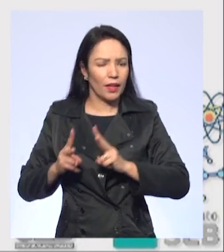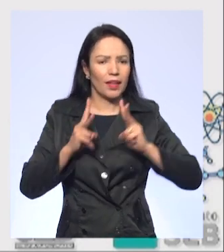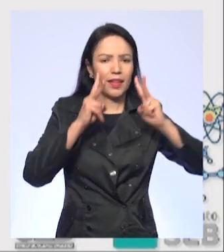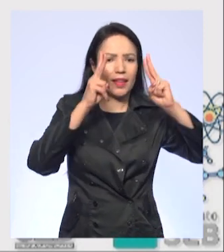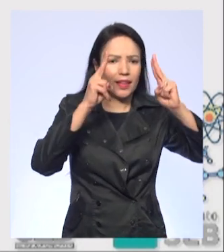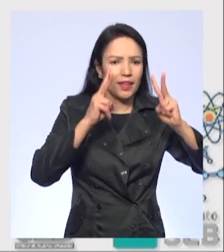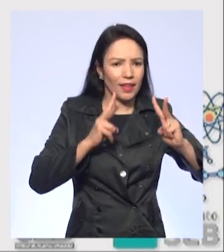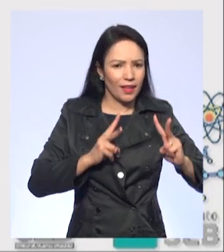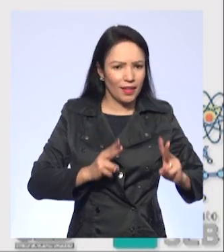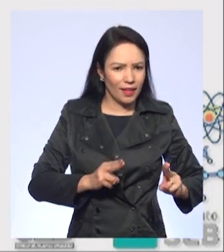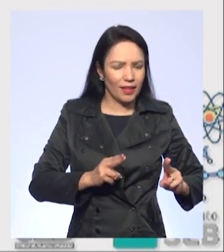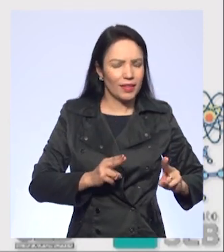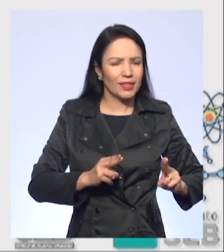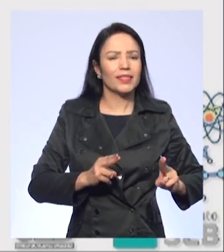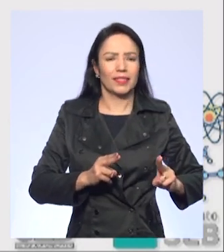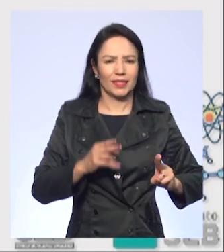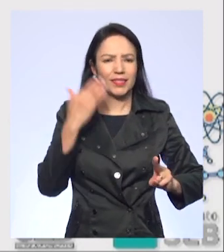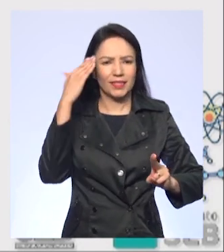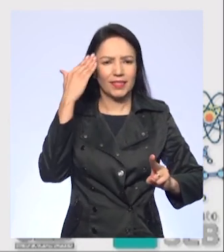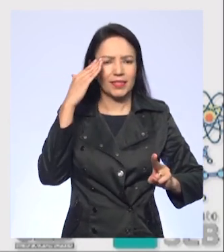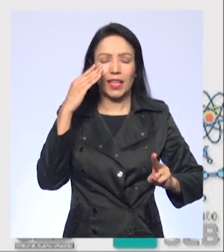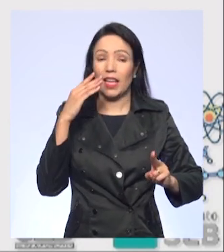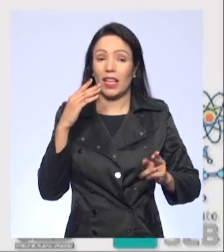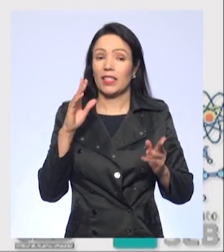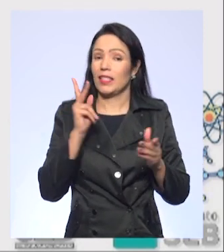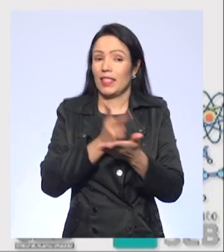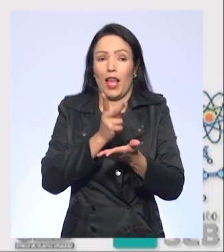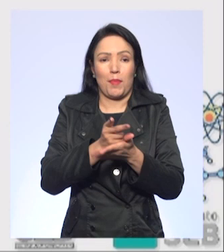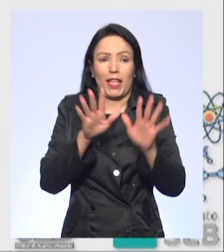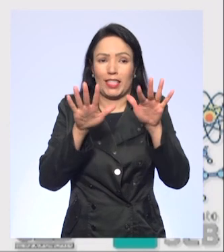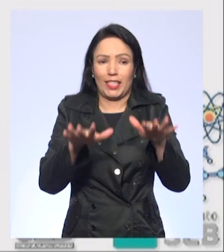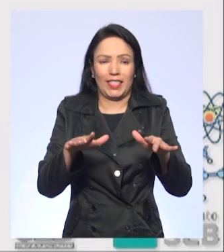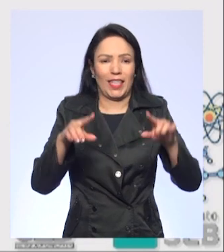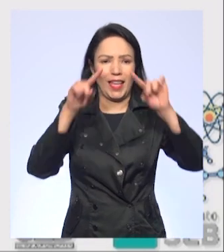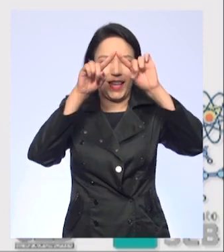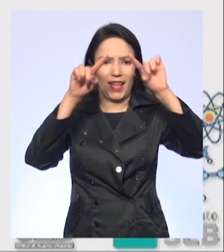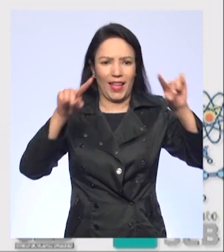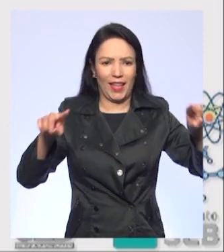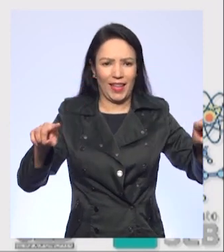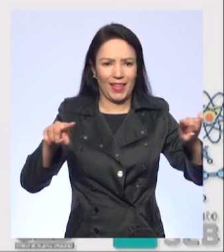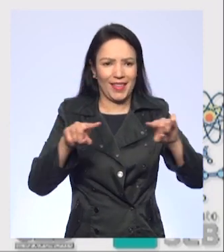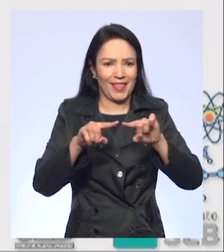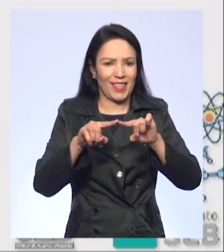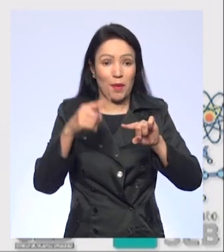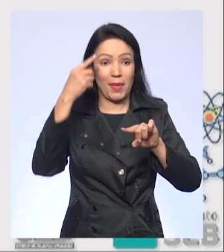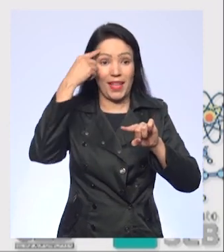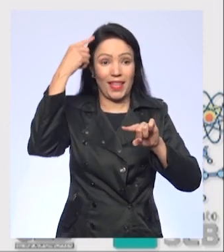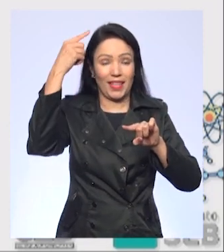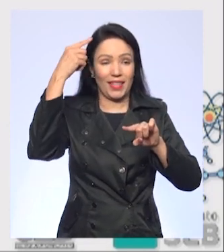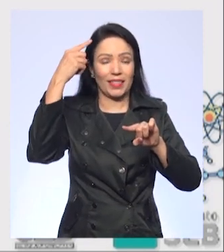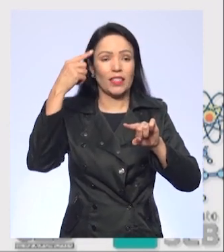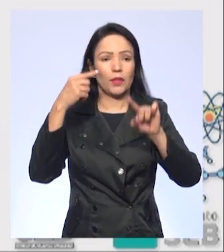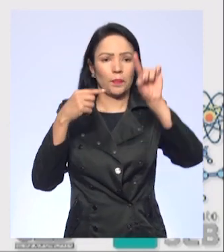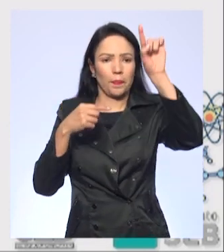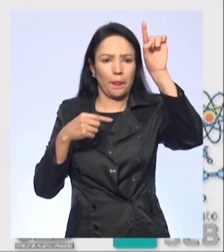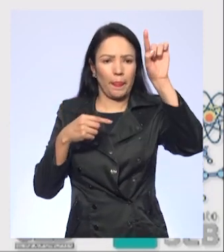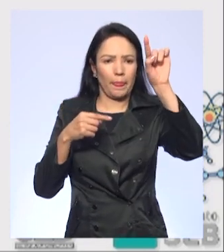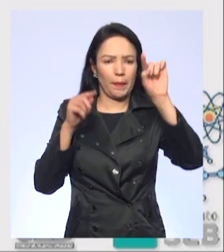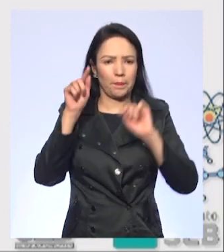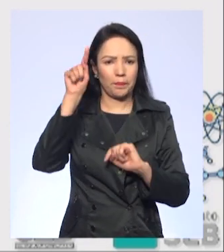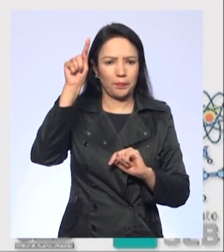que os caras da geometria são loucos para formar triângulo, né? Essa foi a ideia deles. Eles traçaram essa perpendicular tracejada, e